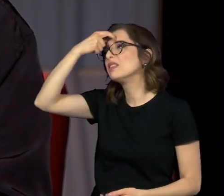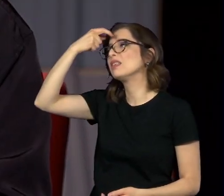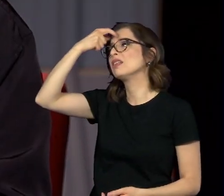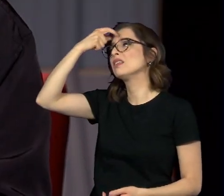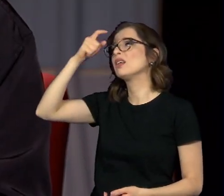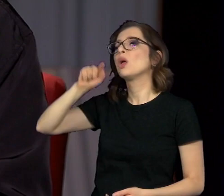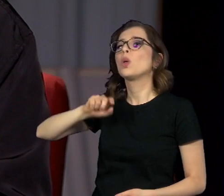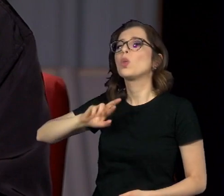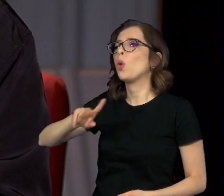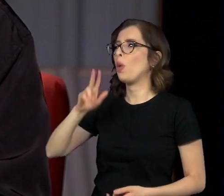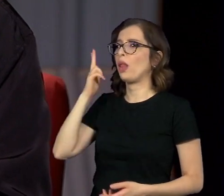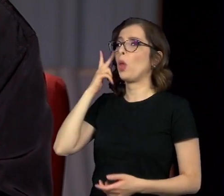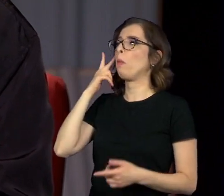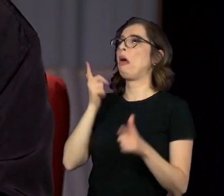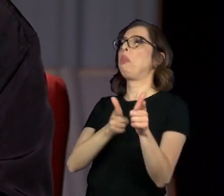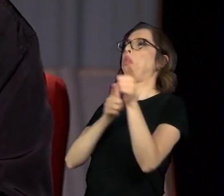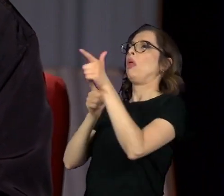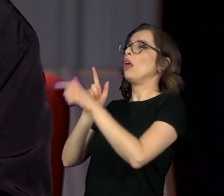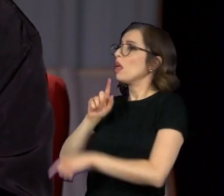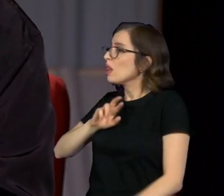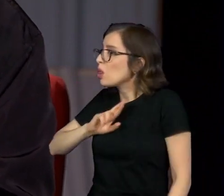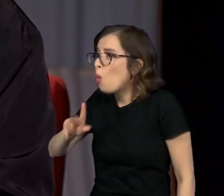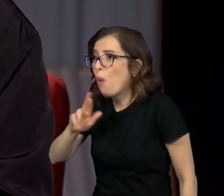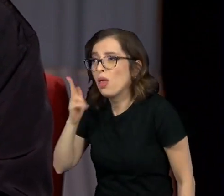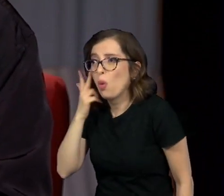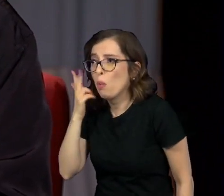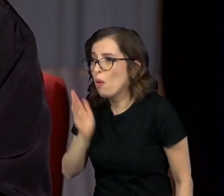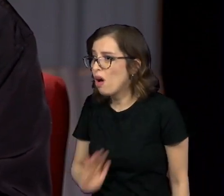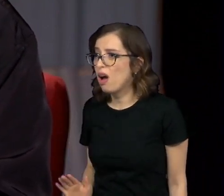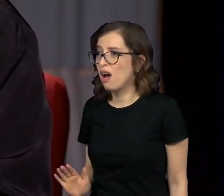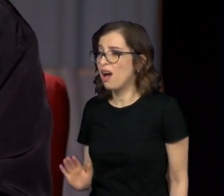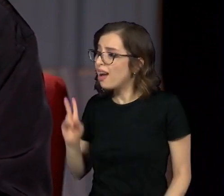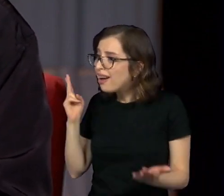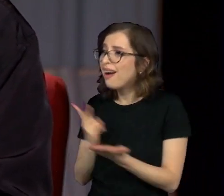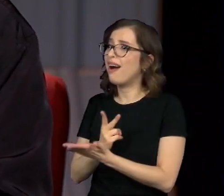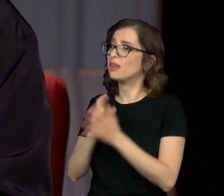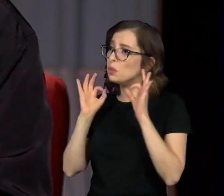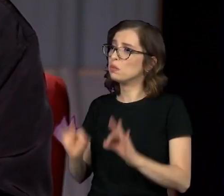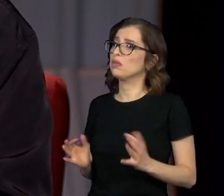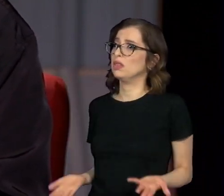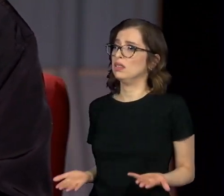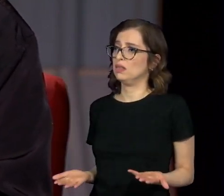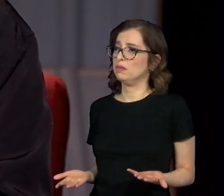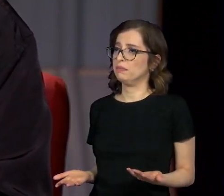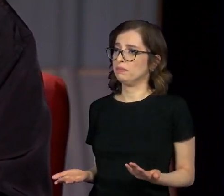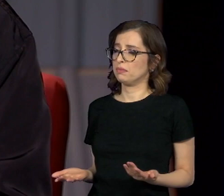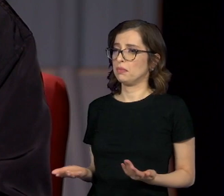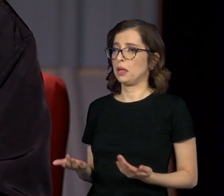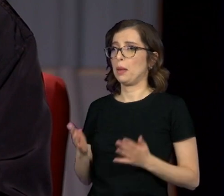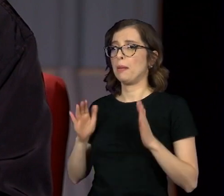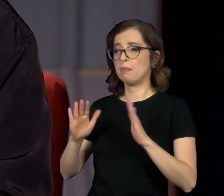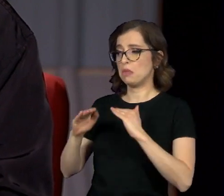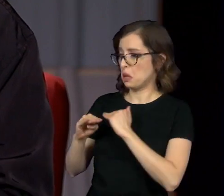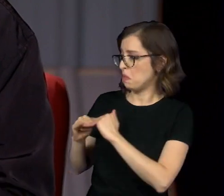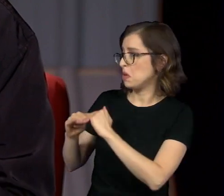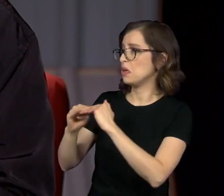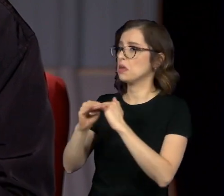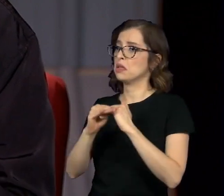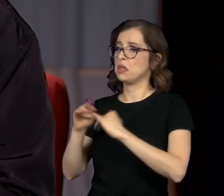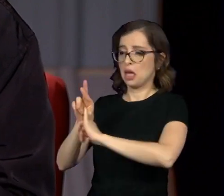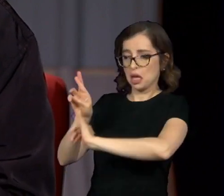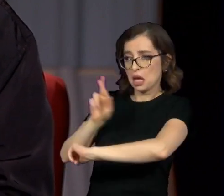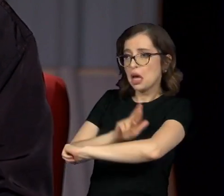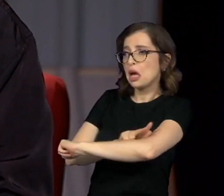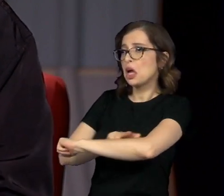é natural. Né? Há algo errado. Isso mostra que a democracia racial é um mito, né?